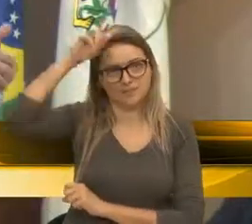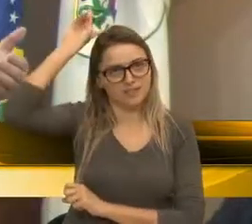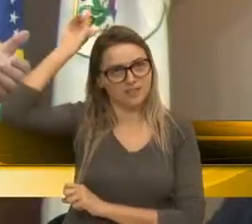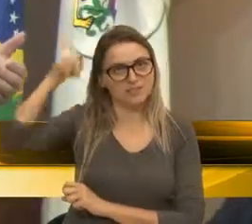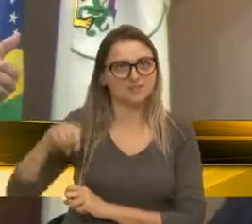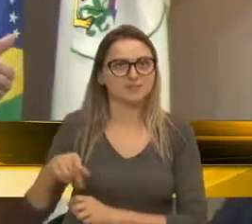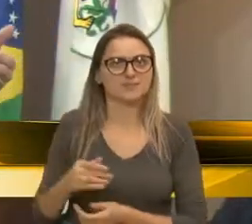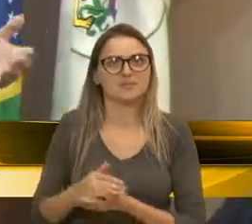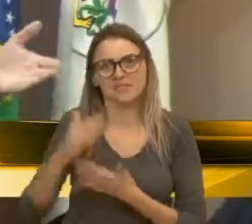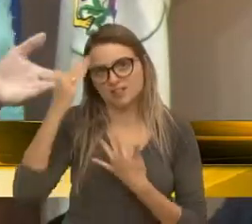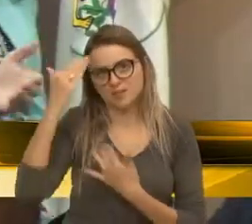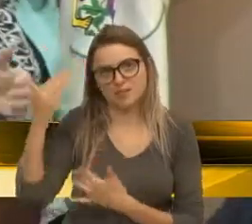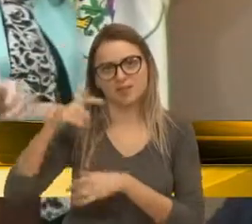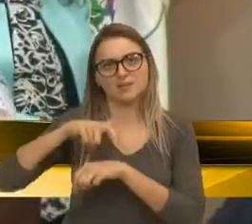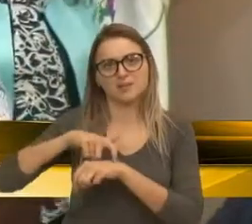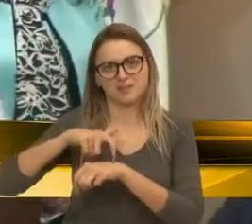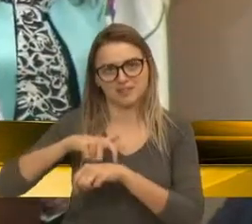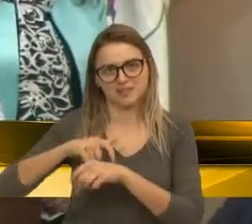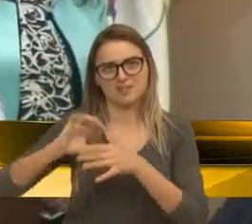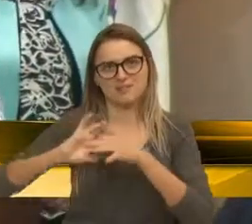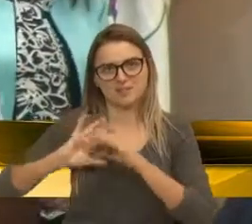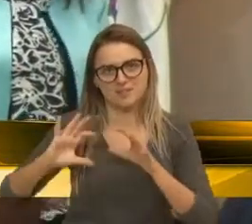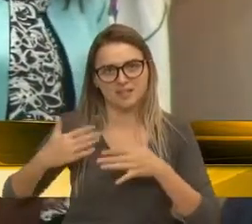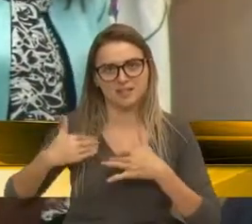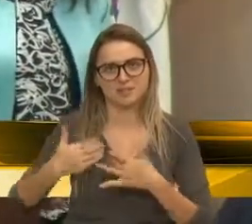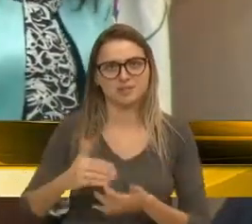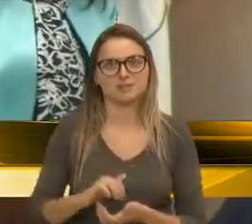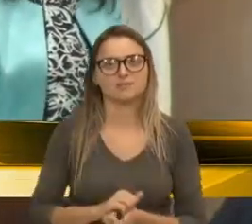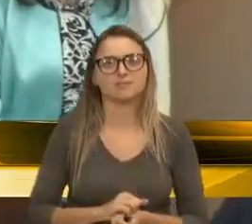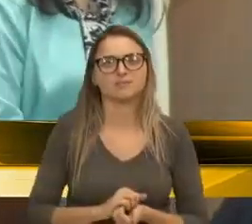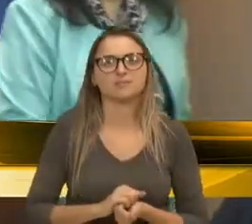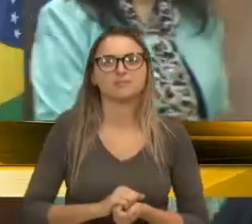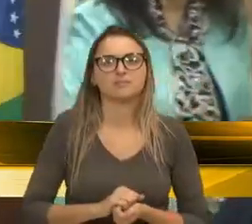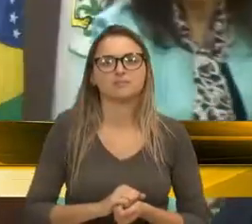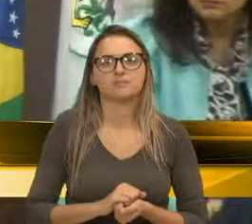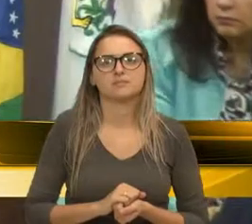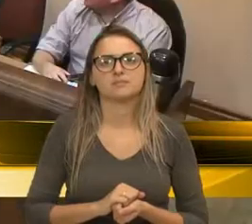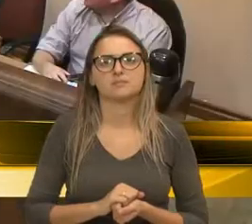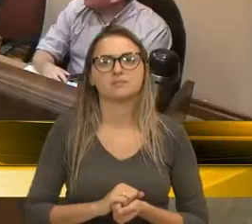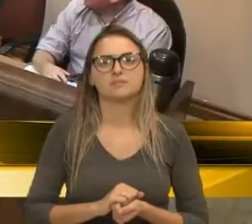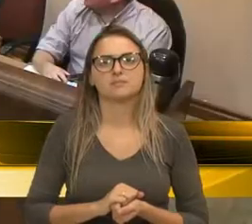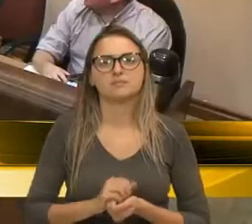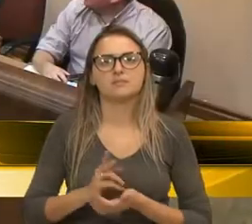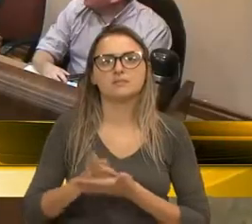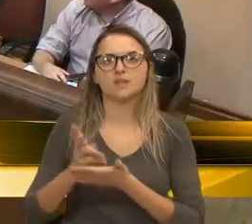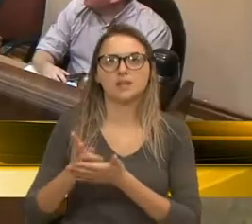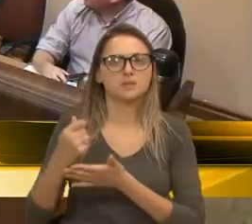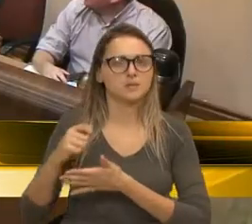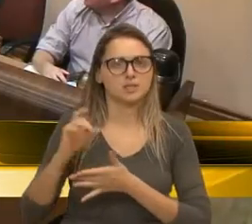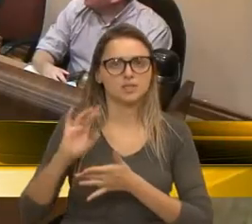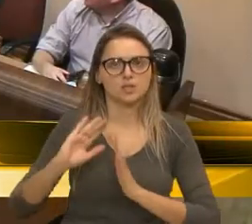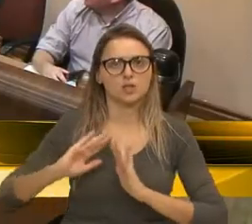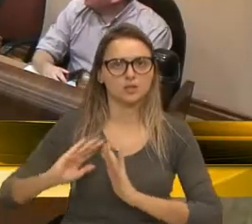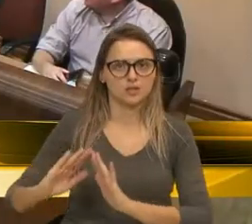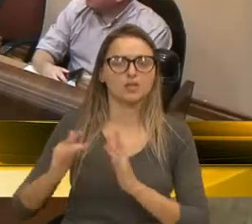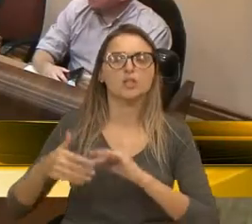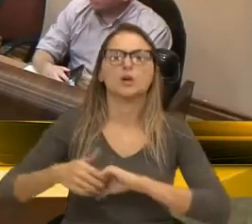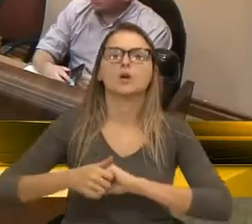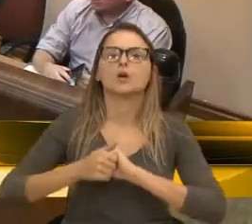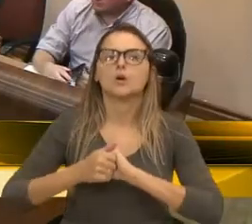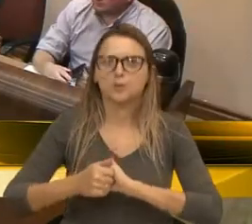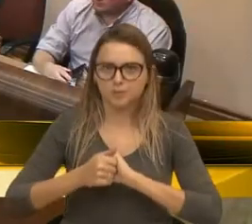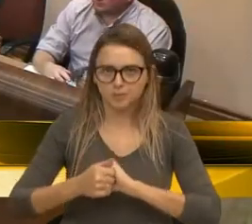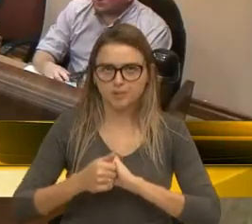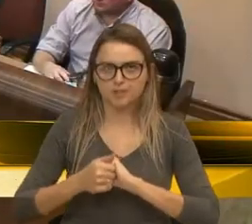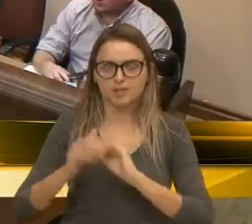já aproveito para lhe agradecer o espaço a nós concedido. Imagina, sempre à disposição quando precisar. Uma saudação também especial ao